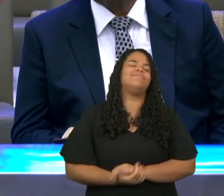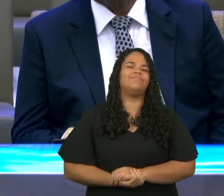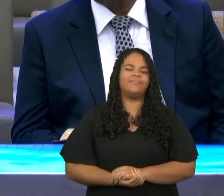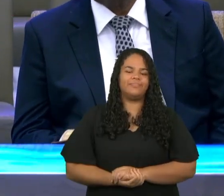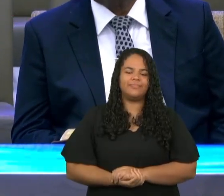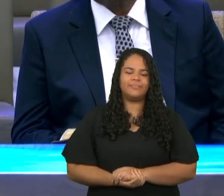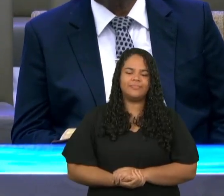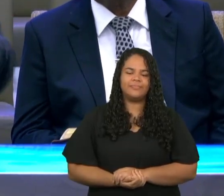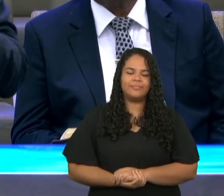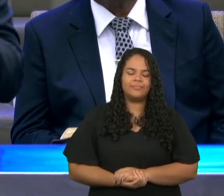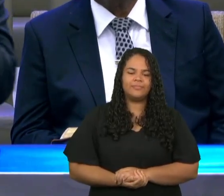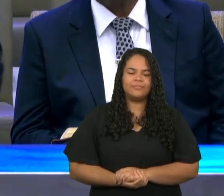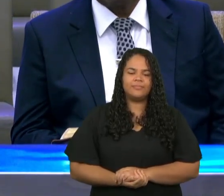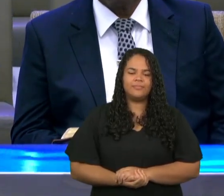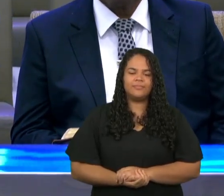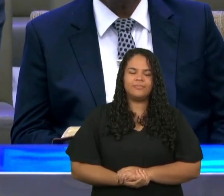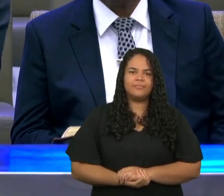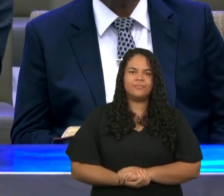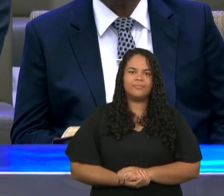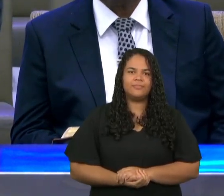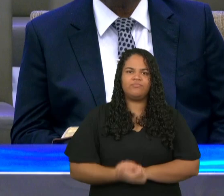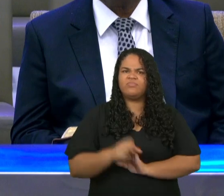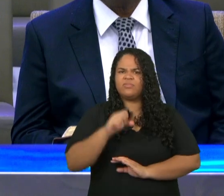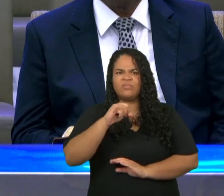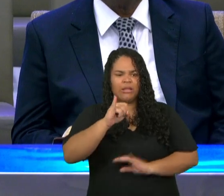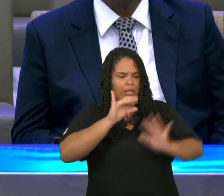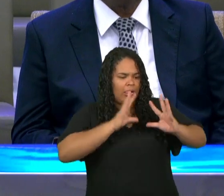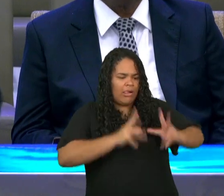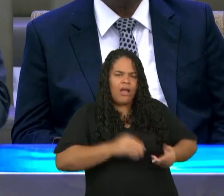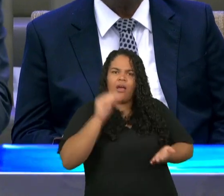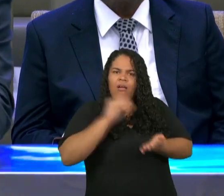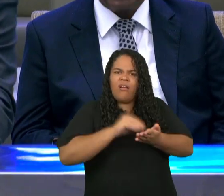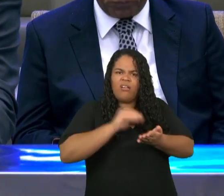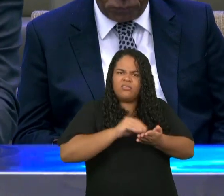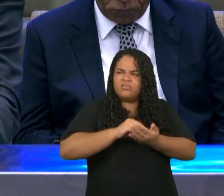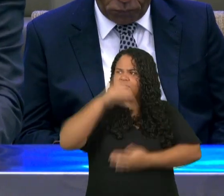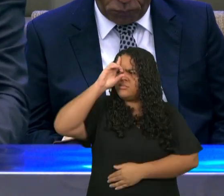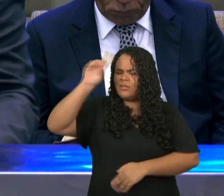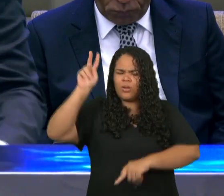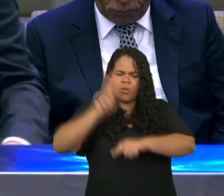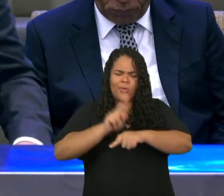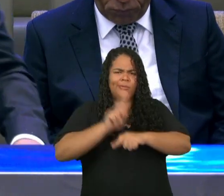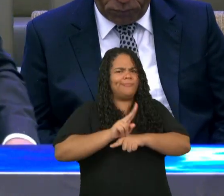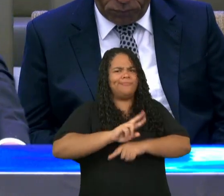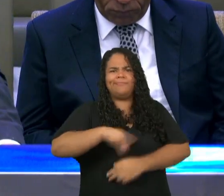Se você não santificar, você não será preservado.